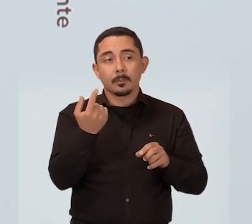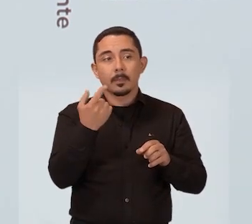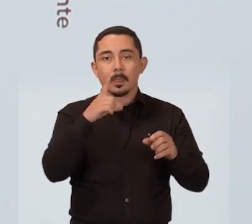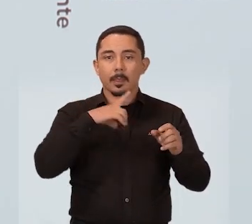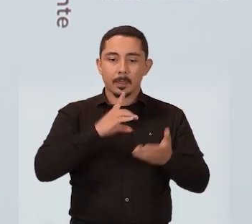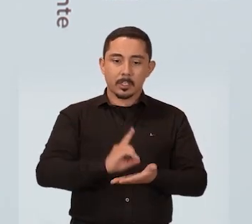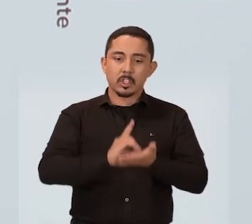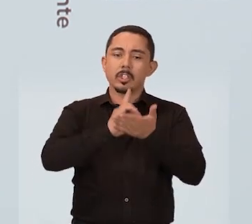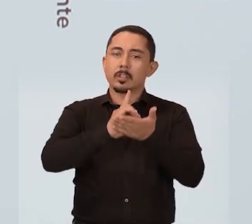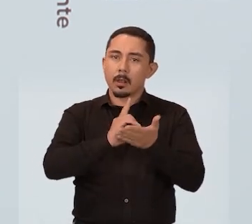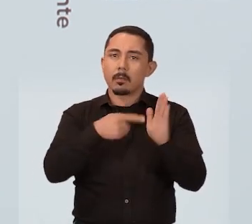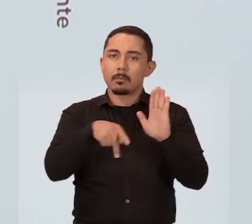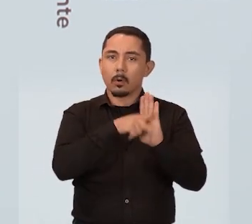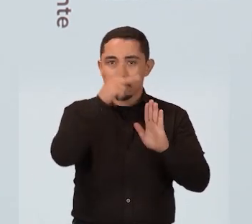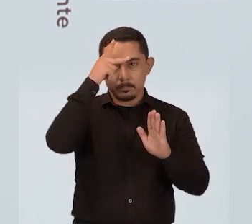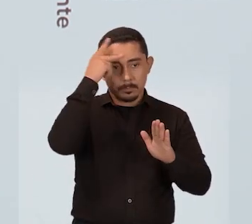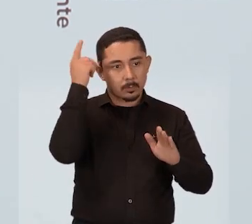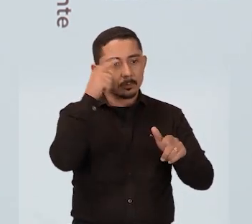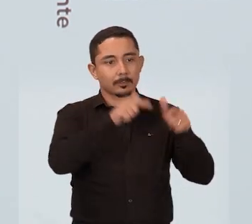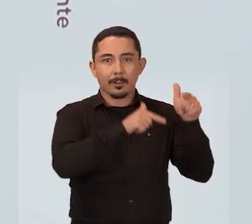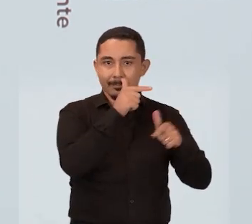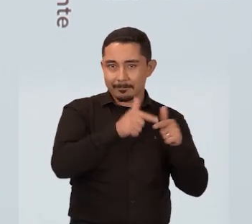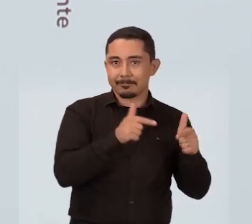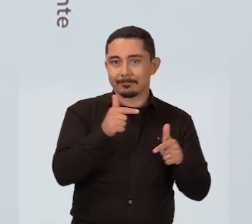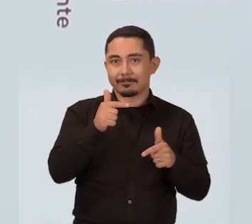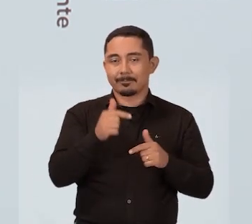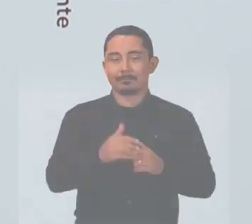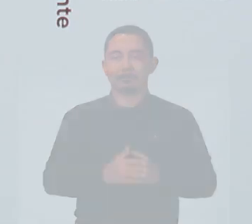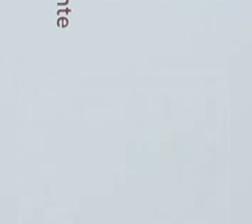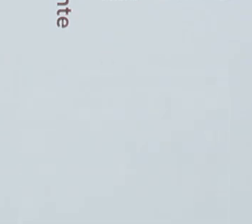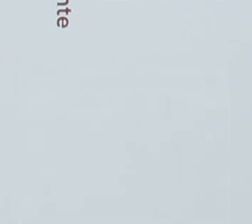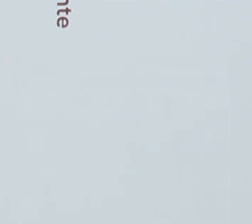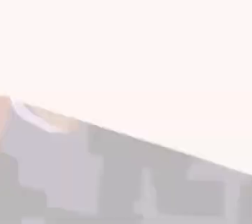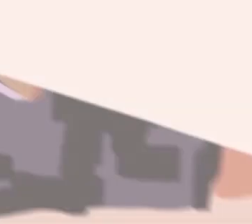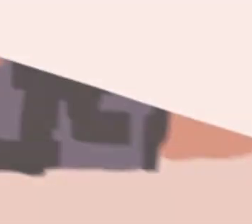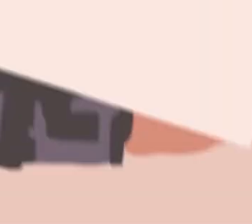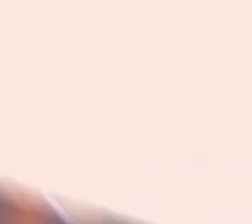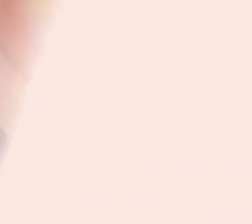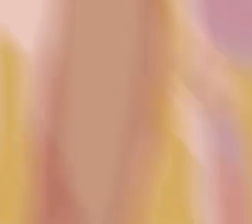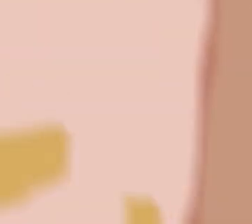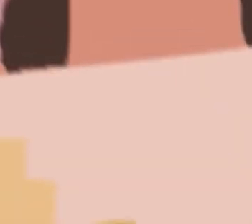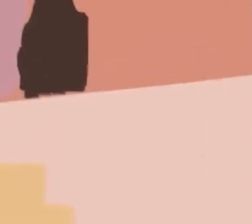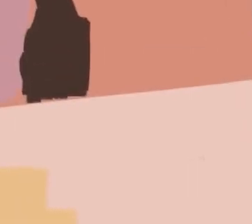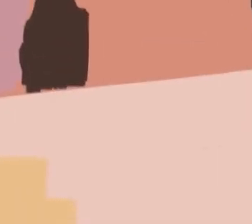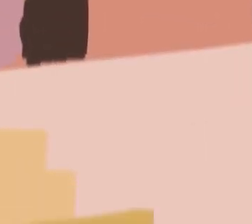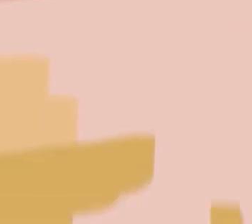para a garantia da dignidade de trabalhadoras e trabalhadores. Vamos ver.